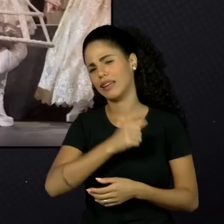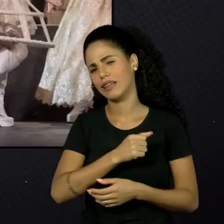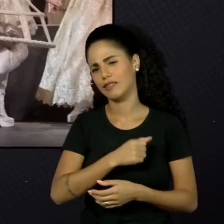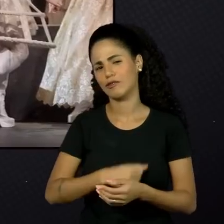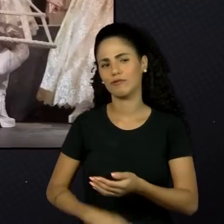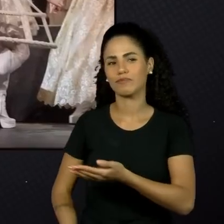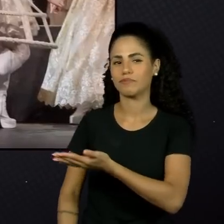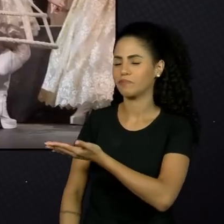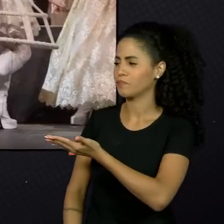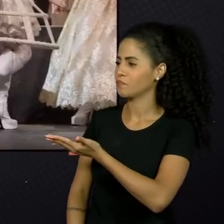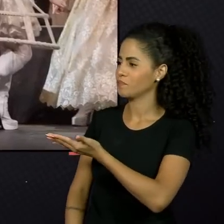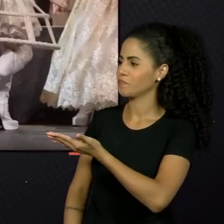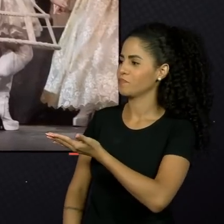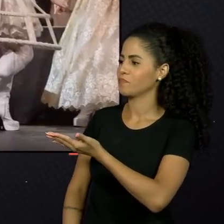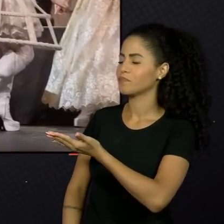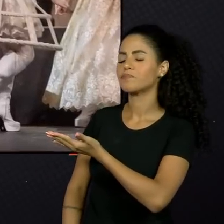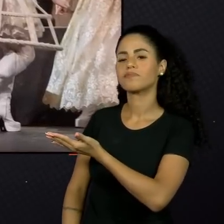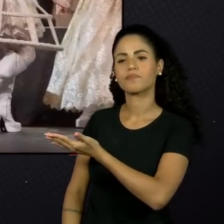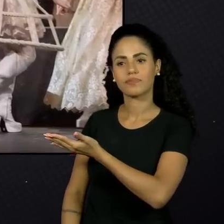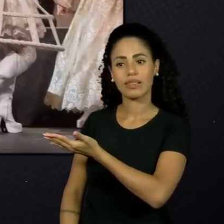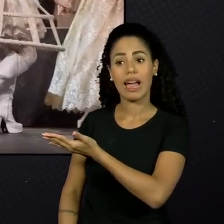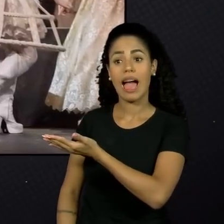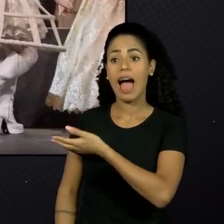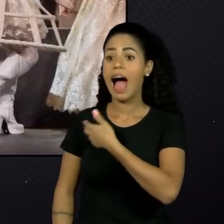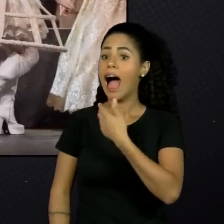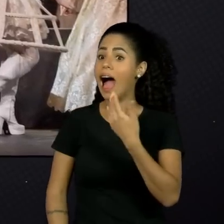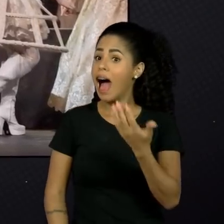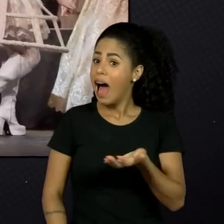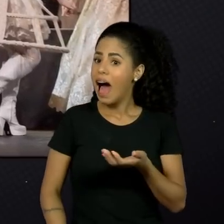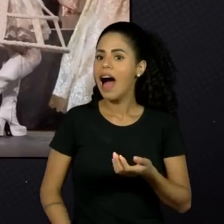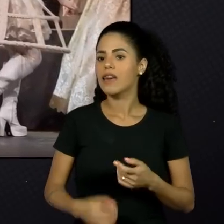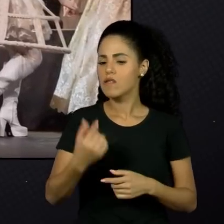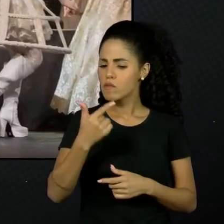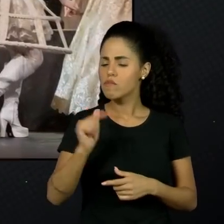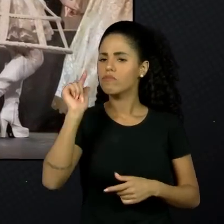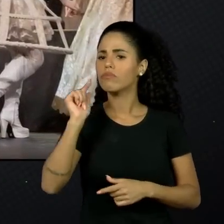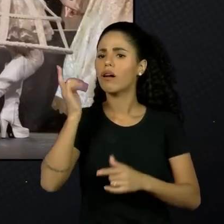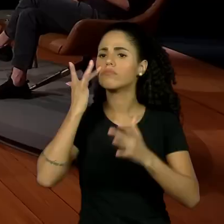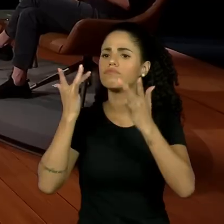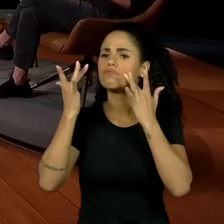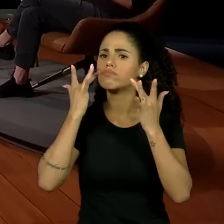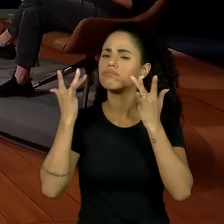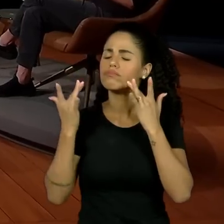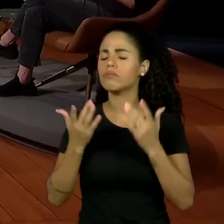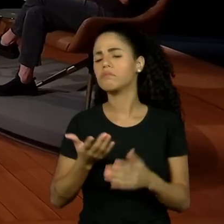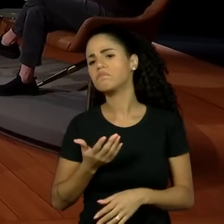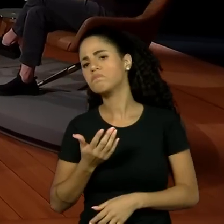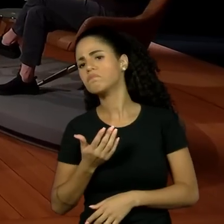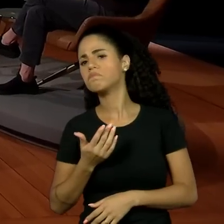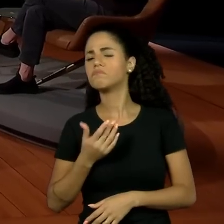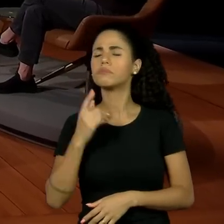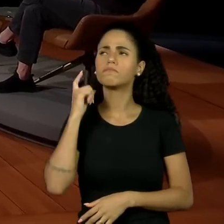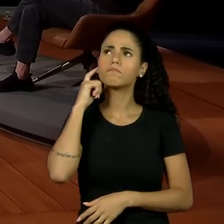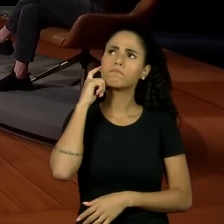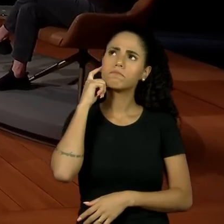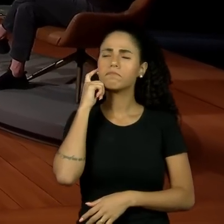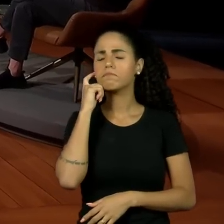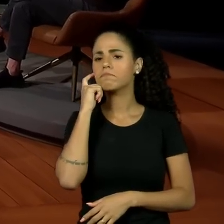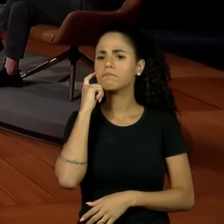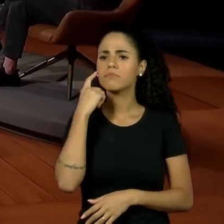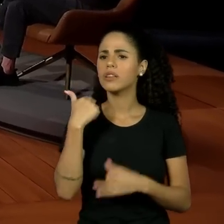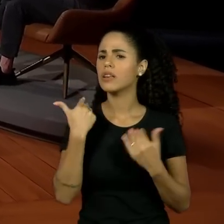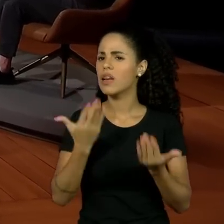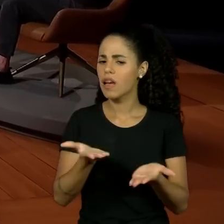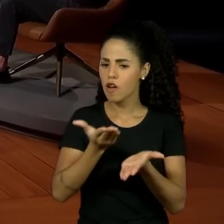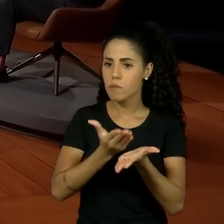Julieta. Aí, o Tristão e Isolda, eu fiquei na dúvida, ele era no início